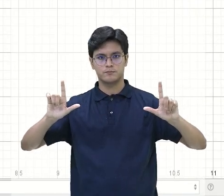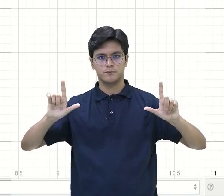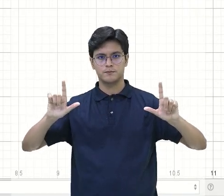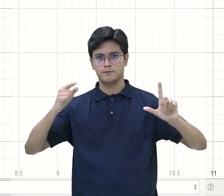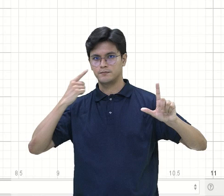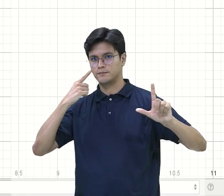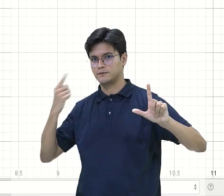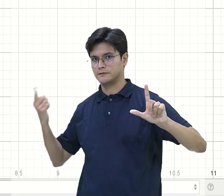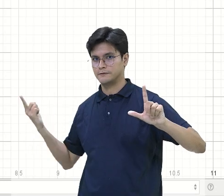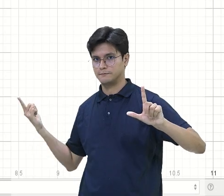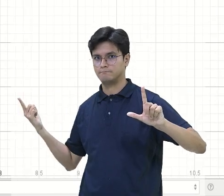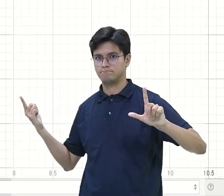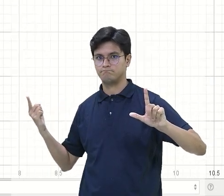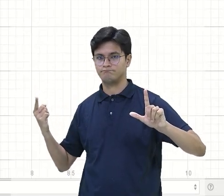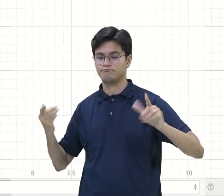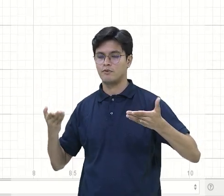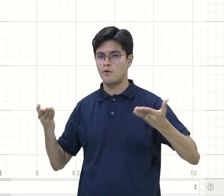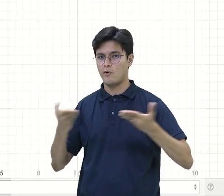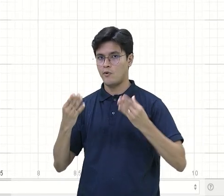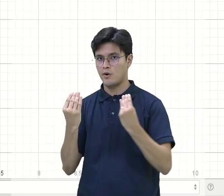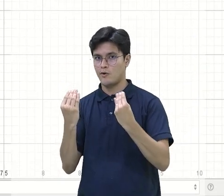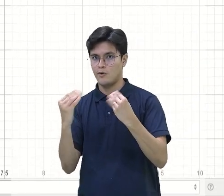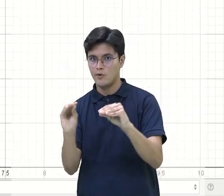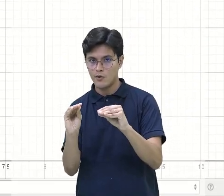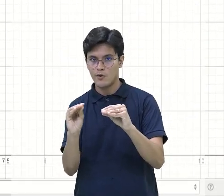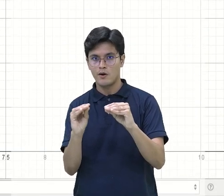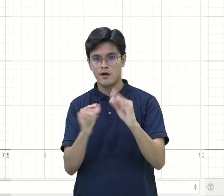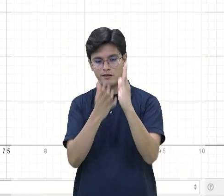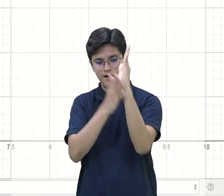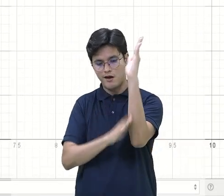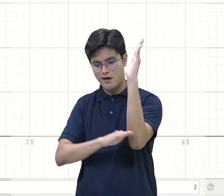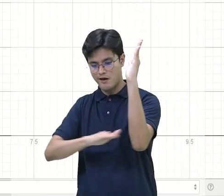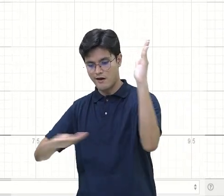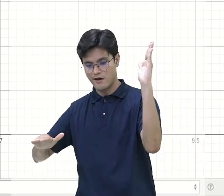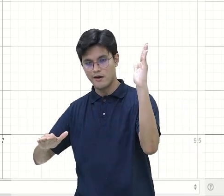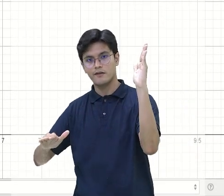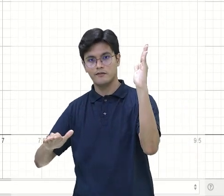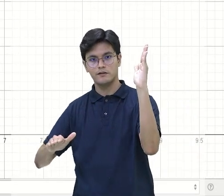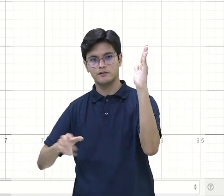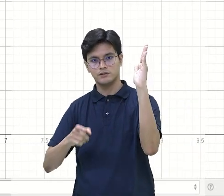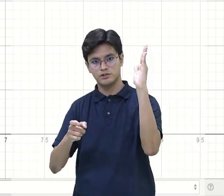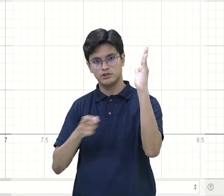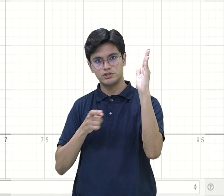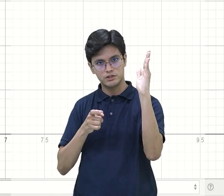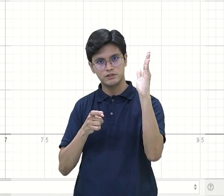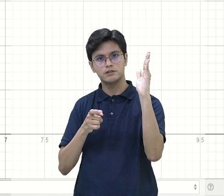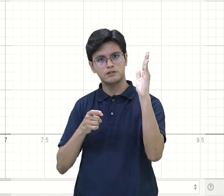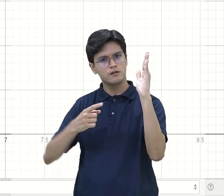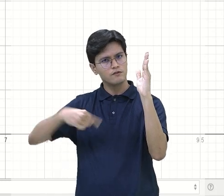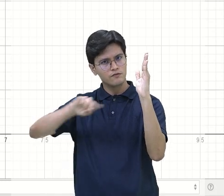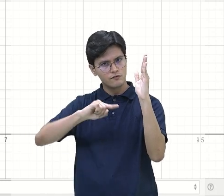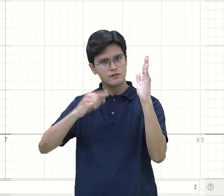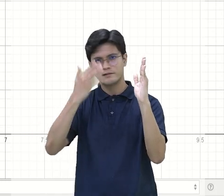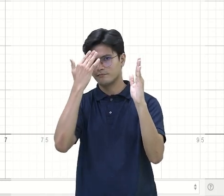e a gente vai inserir a reta x para vocês verem